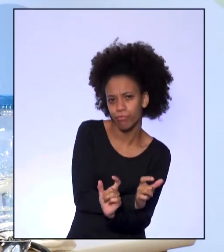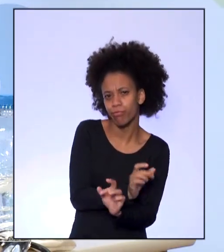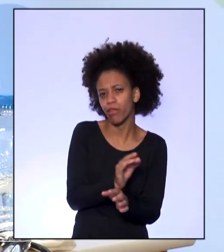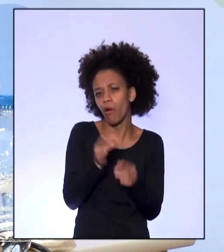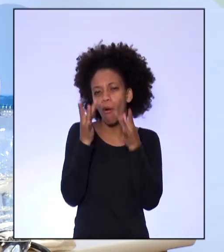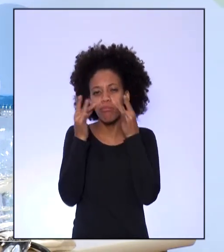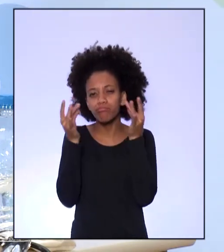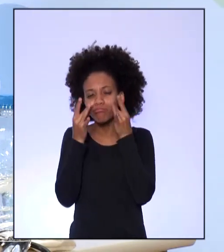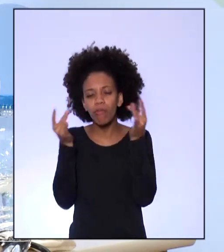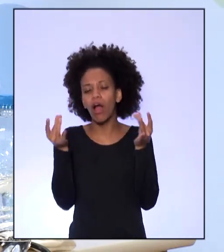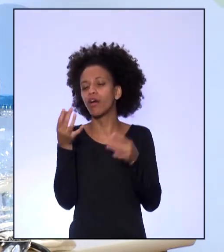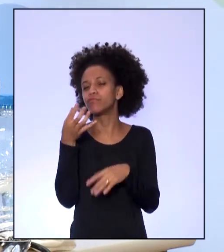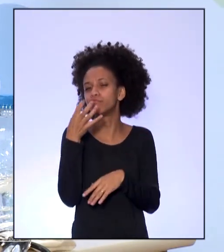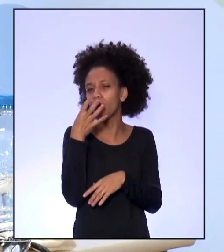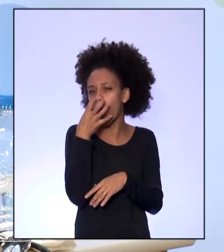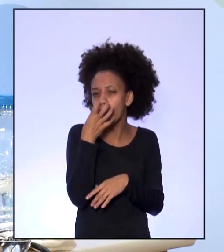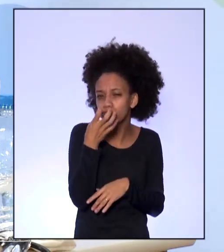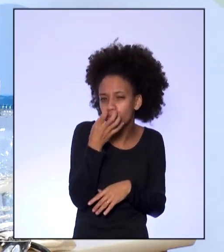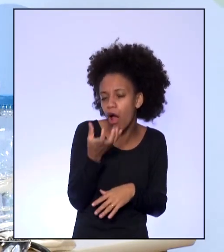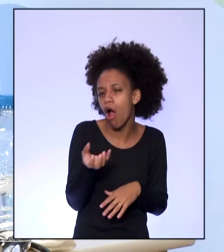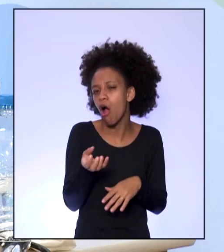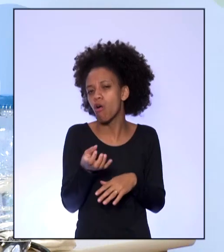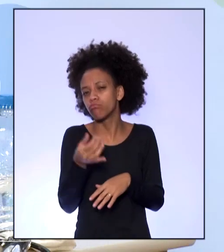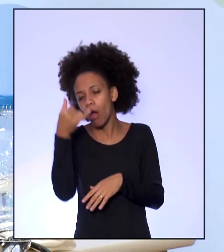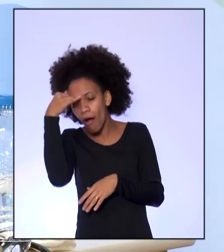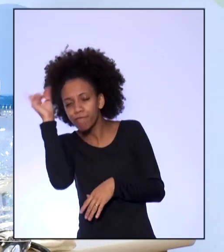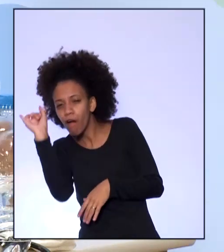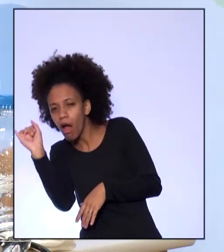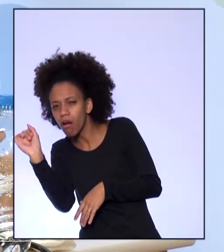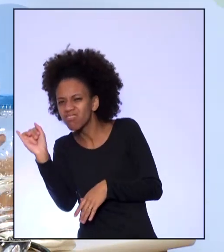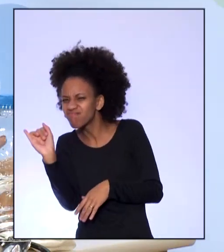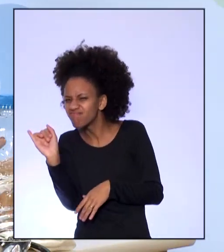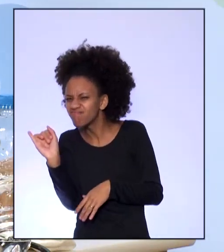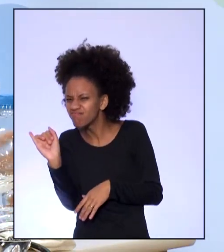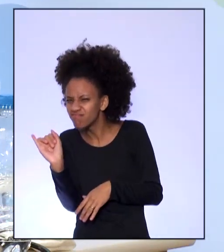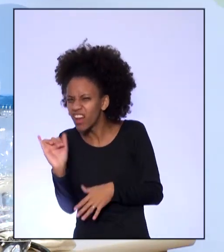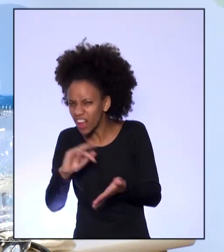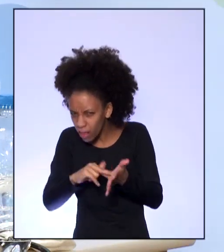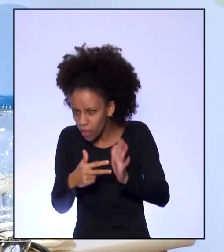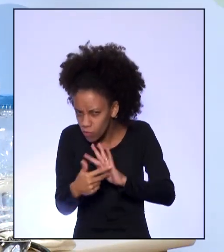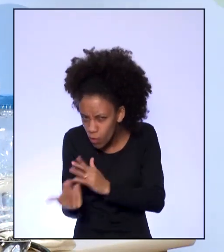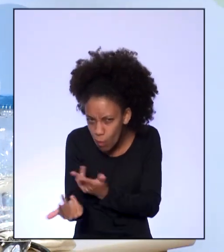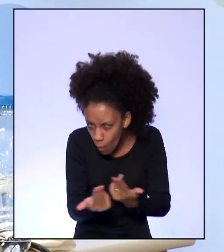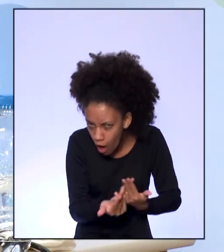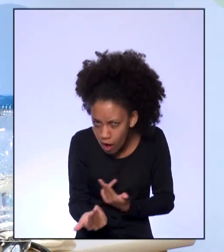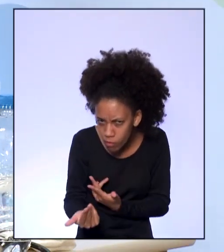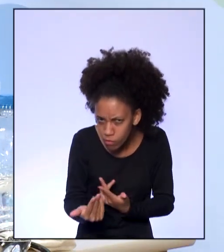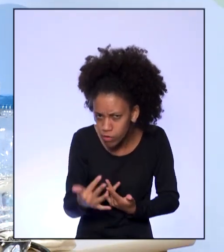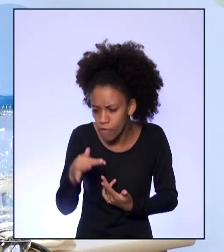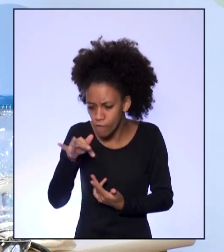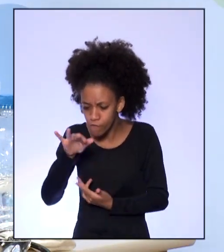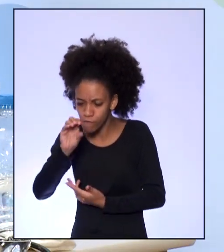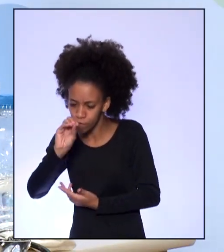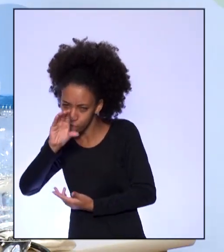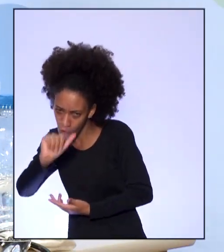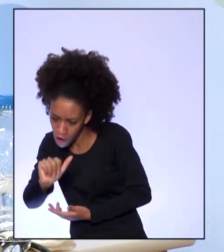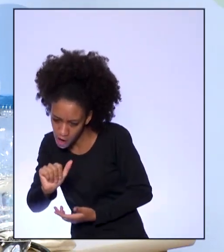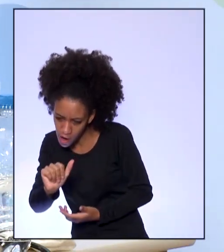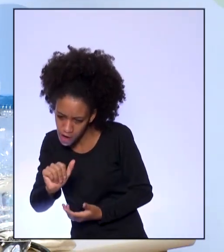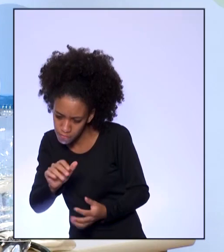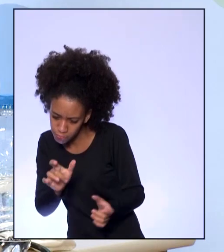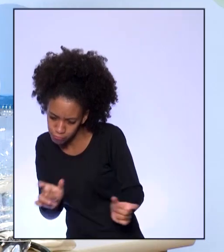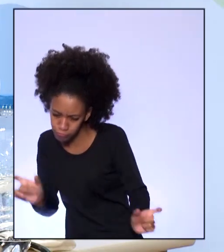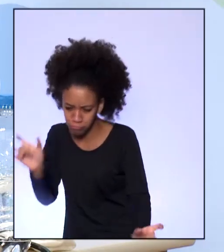miando, um cachorro latindo, uma vaca mugindo, faria o mesmo sentido com a frase foca na língua